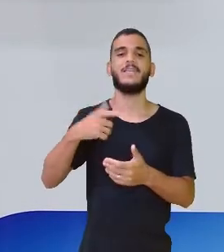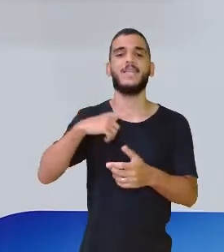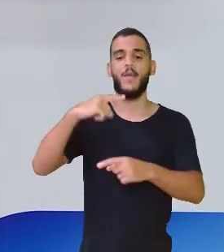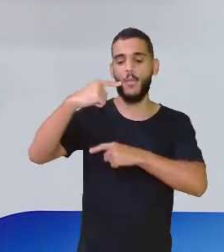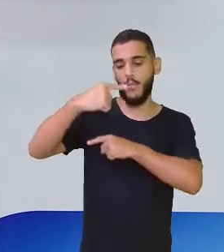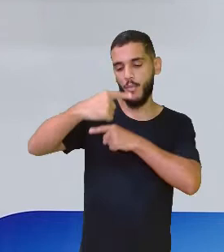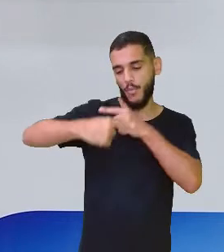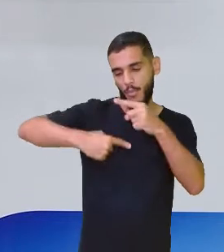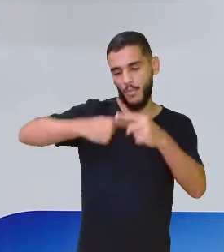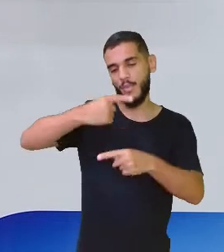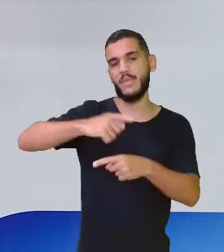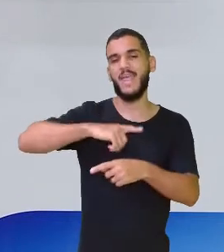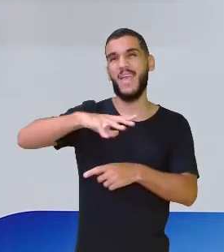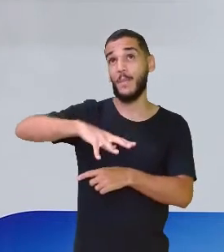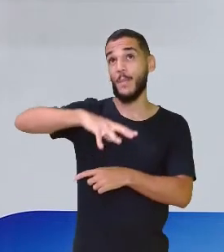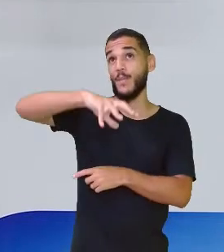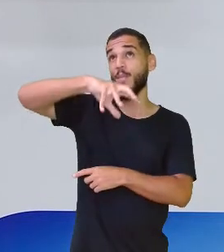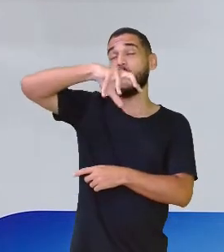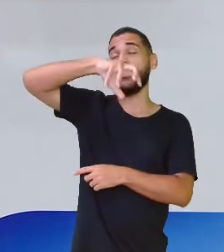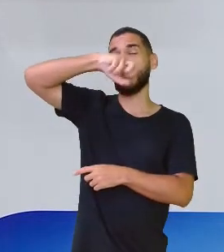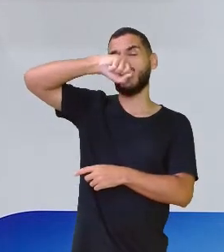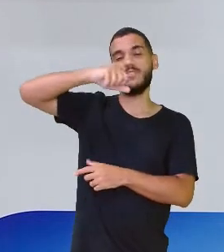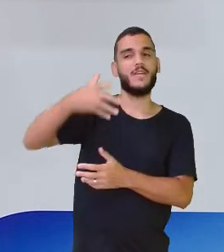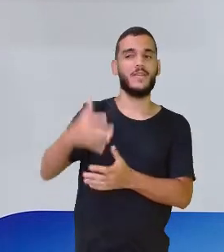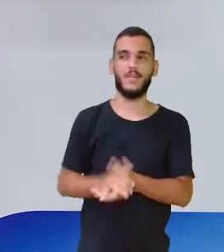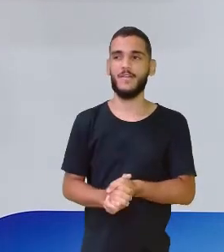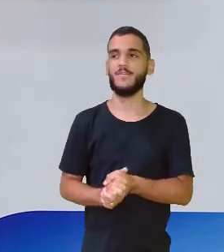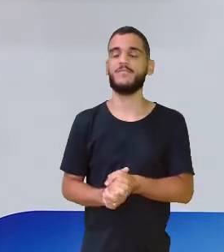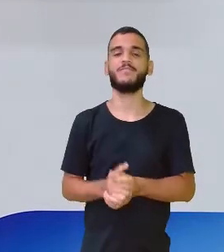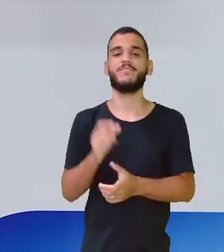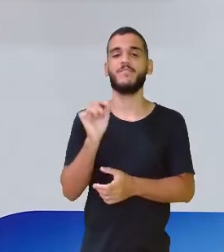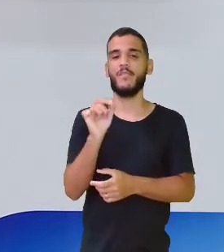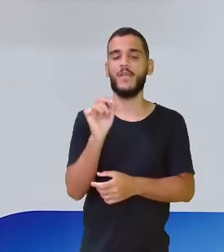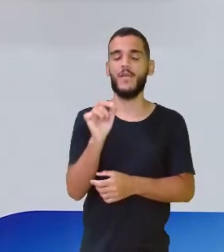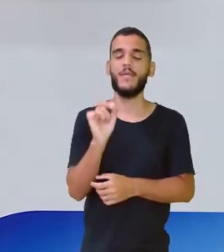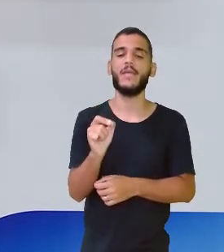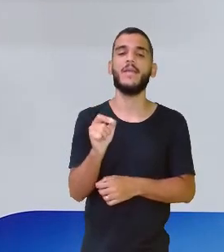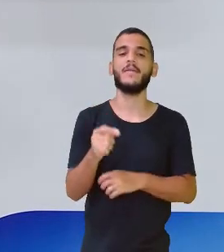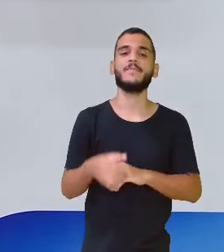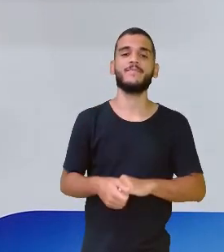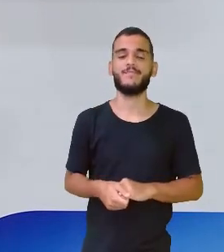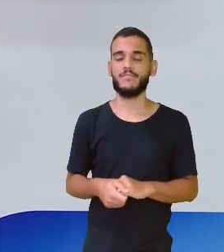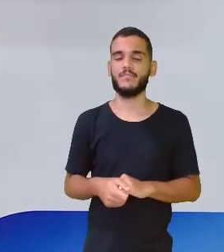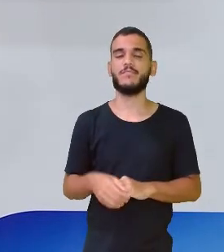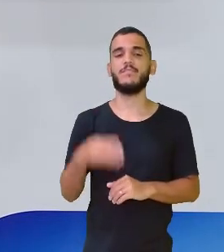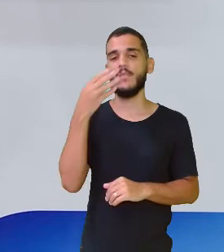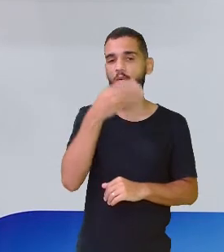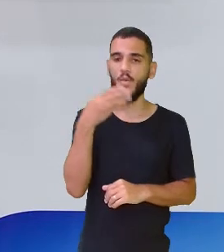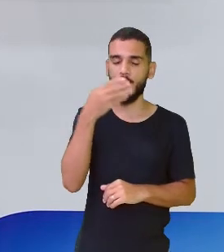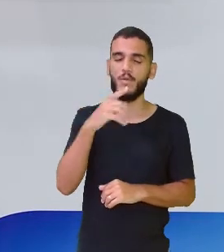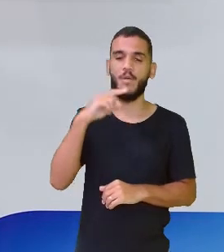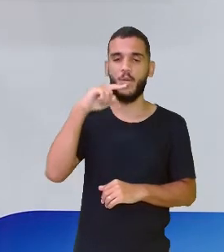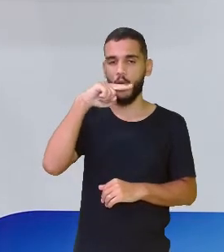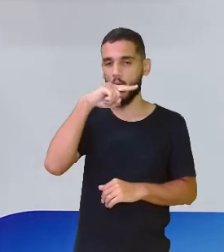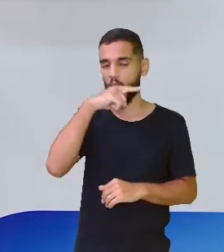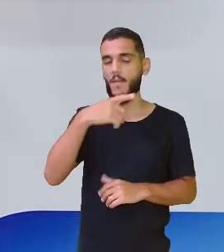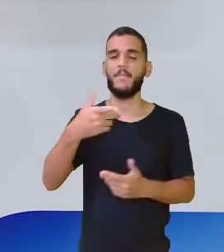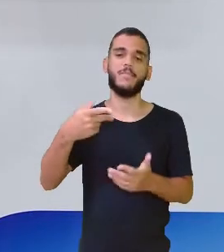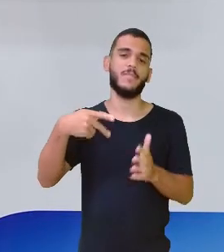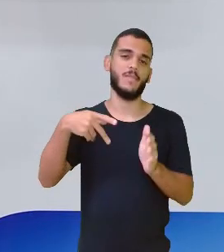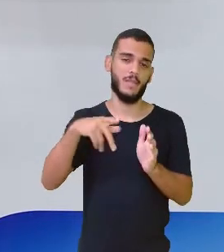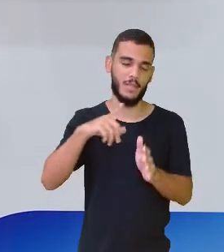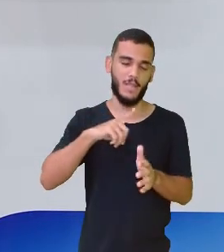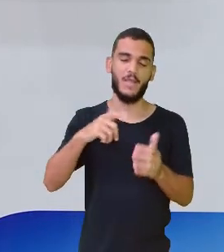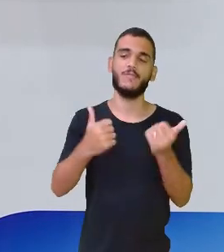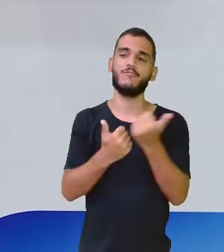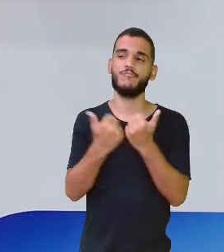Aí sobe aquele cheiro, né? Um cheiro, né, da sacarina, né, da cana, né, do açúcar da cana, que vai dando